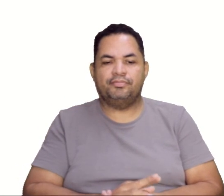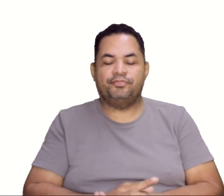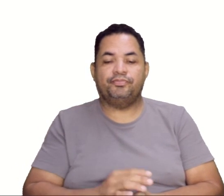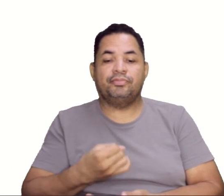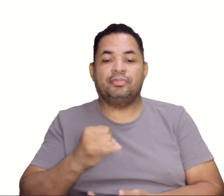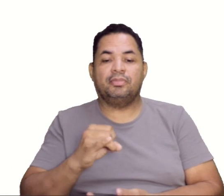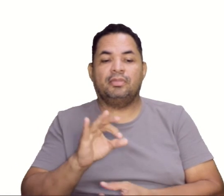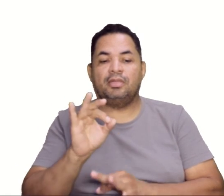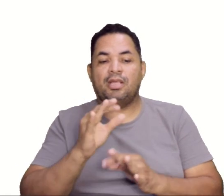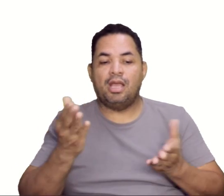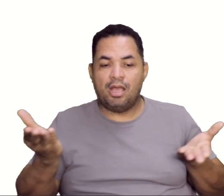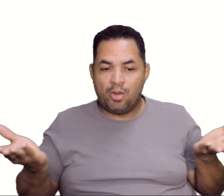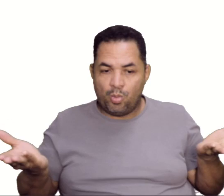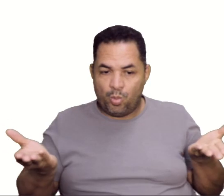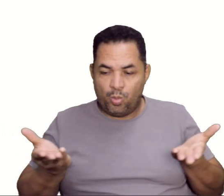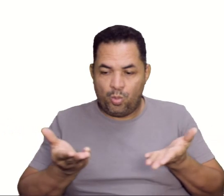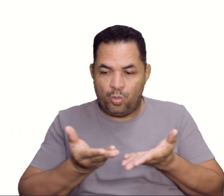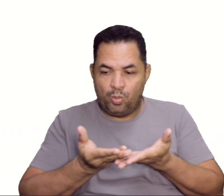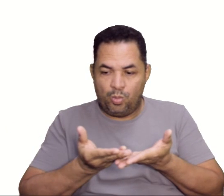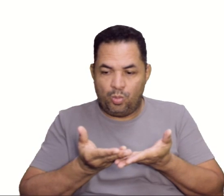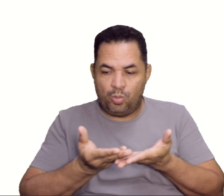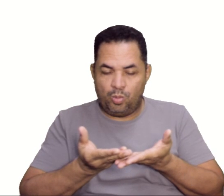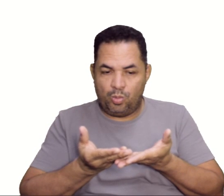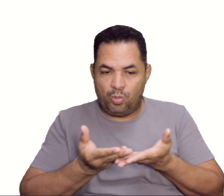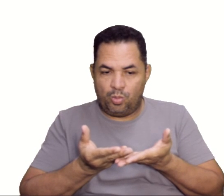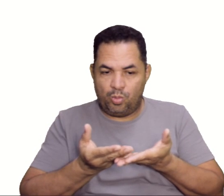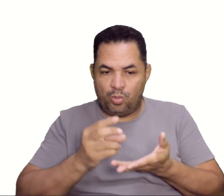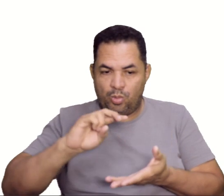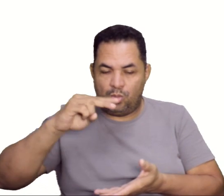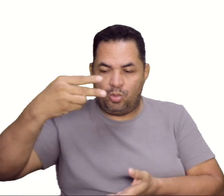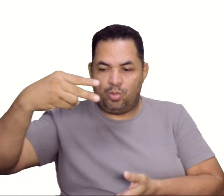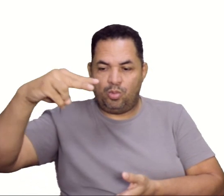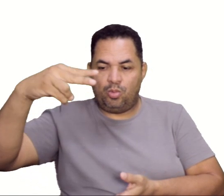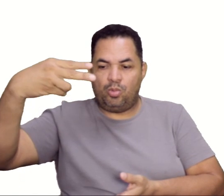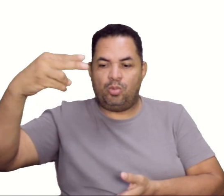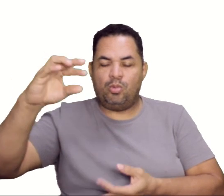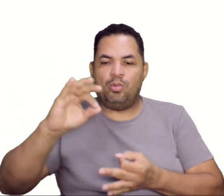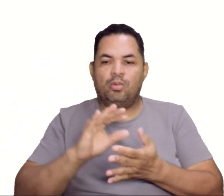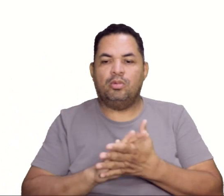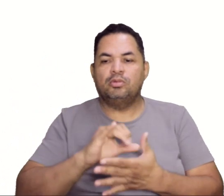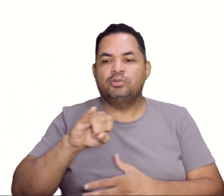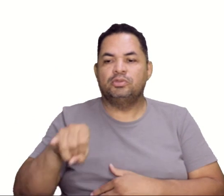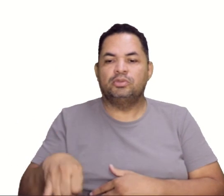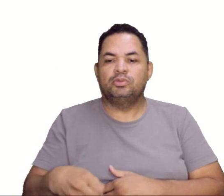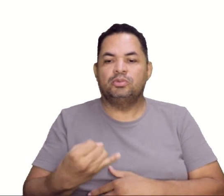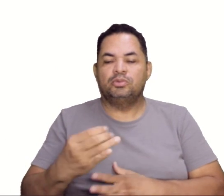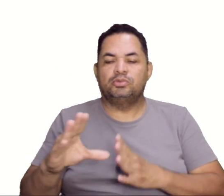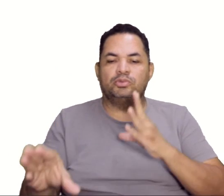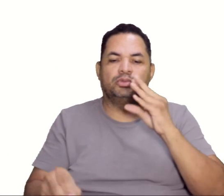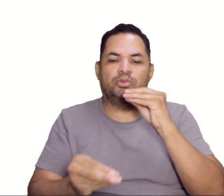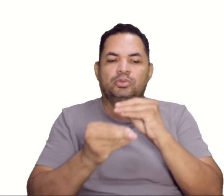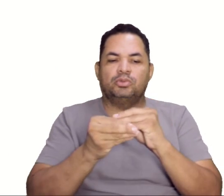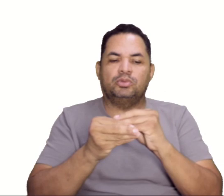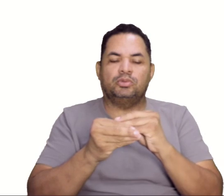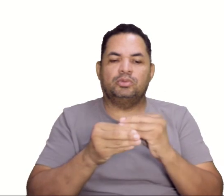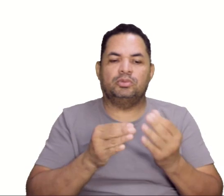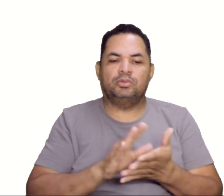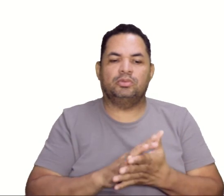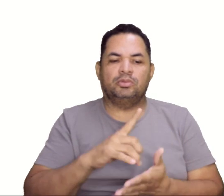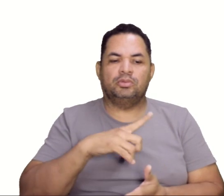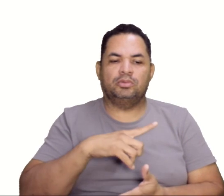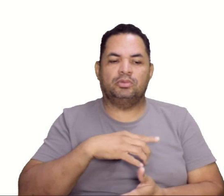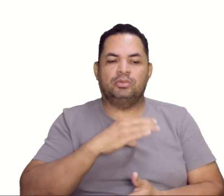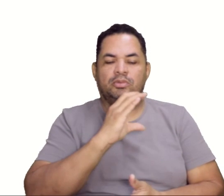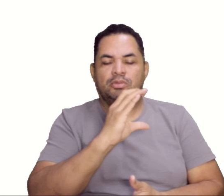aplicação hoje a rentabilidade será dada em juro composto então e ali tem